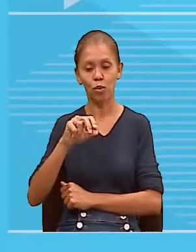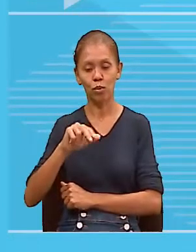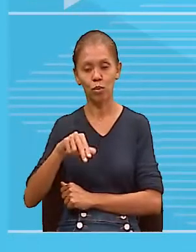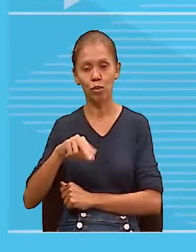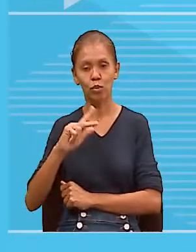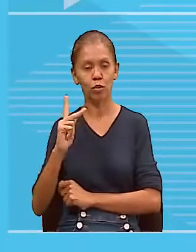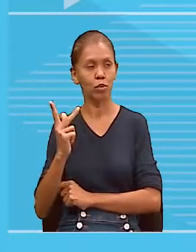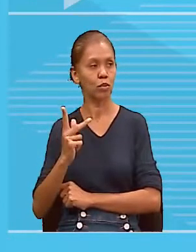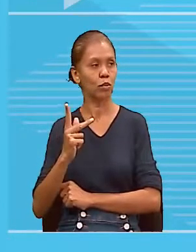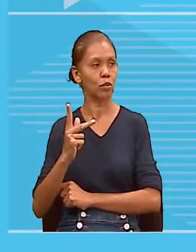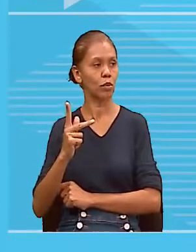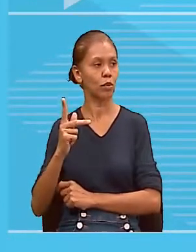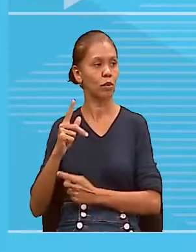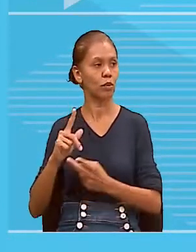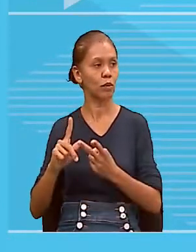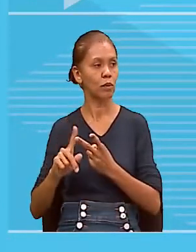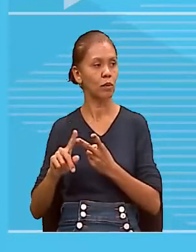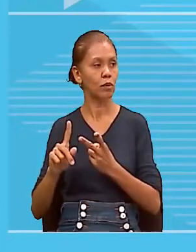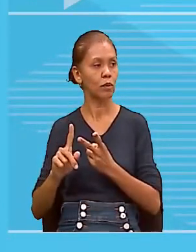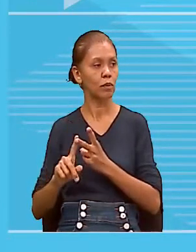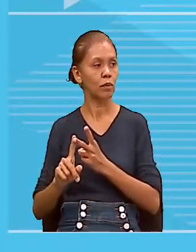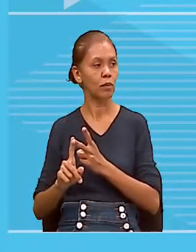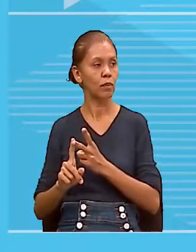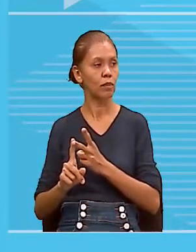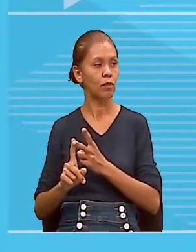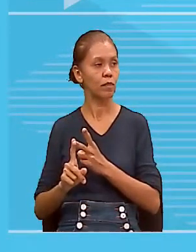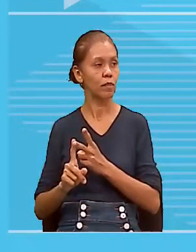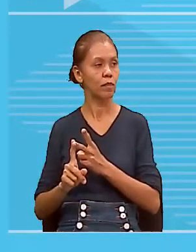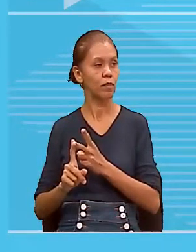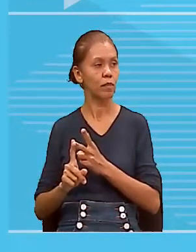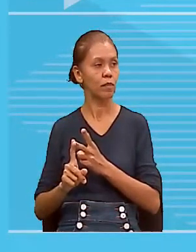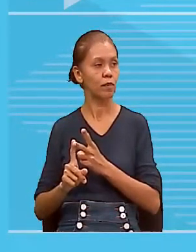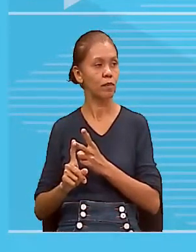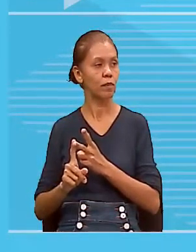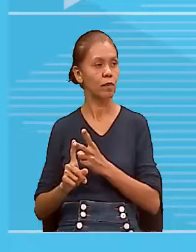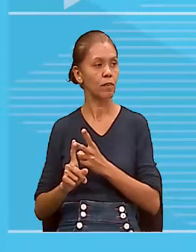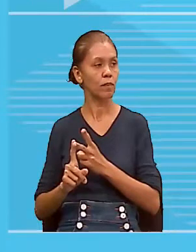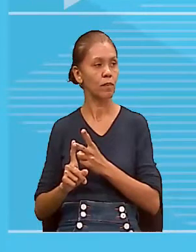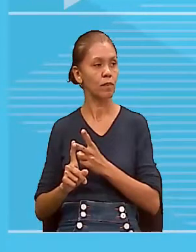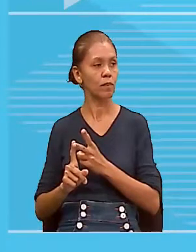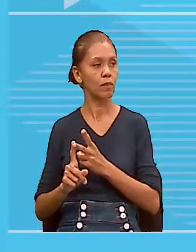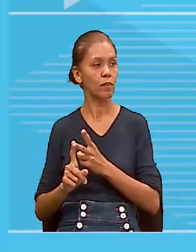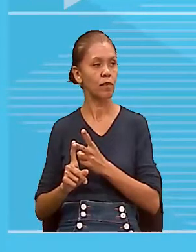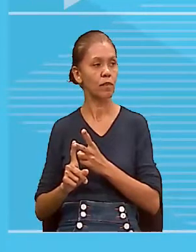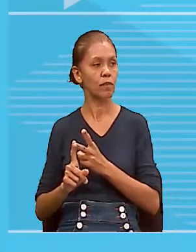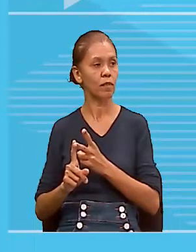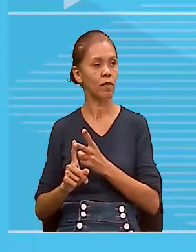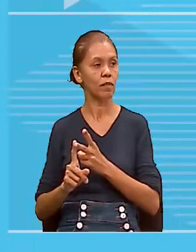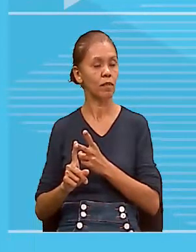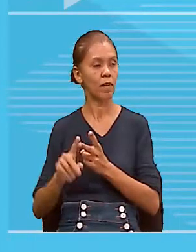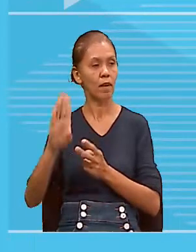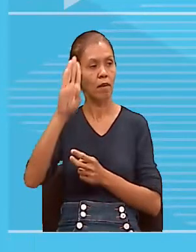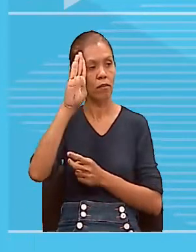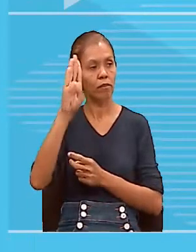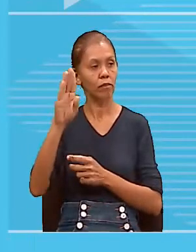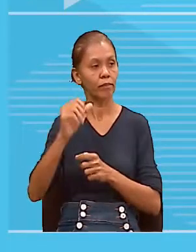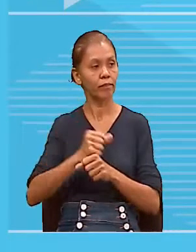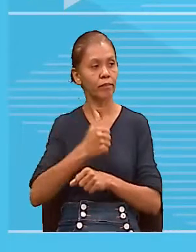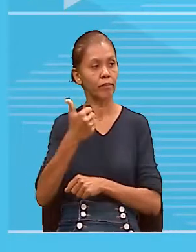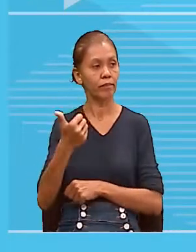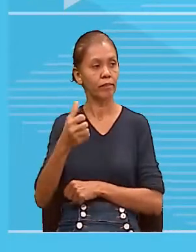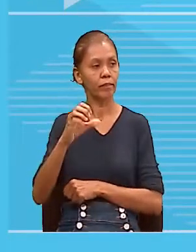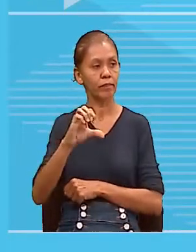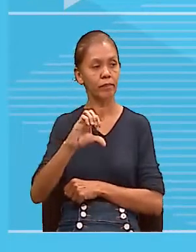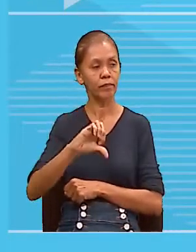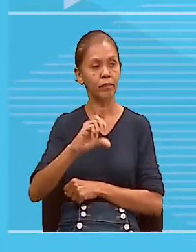retirantes de Cândido Portinari que era uma realidade que a gente vai ver principalmente na década de